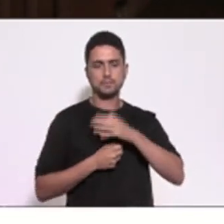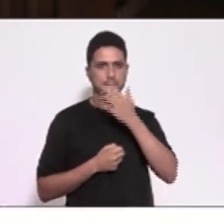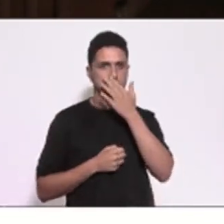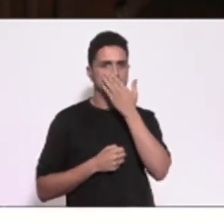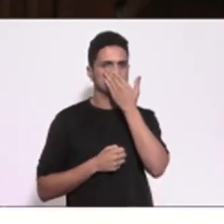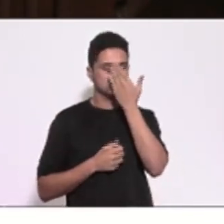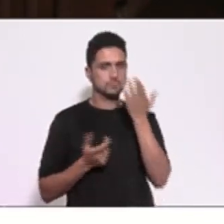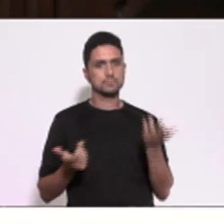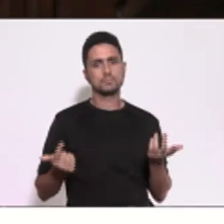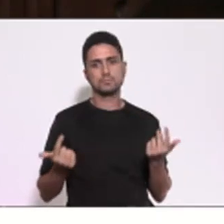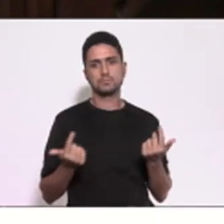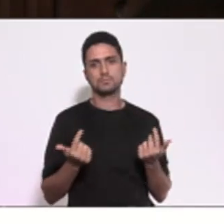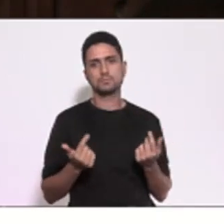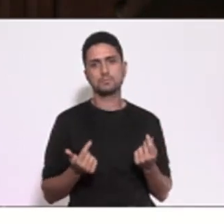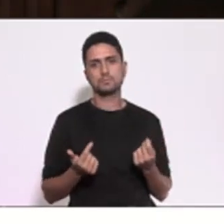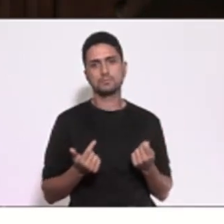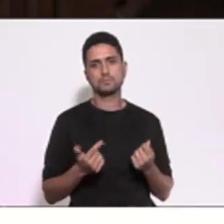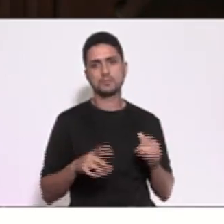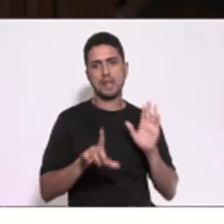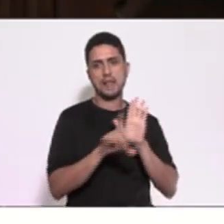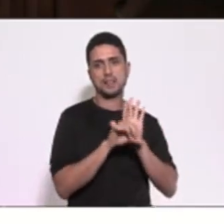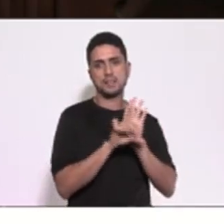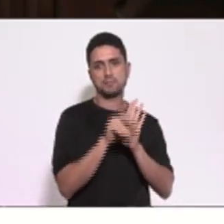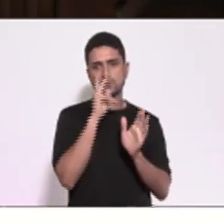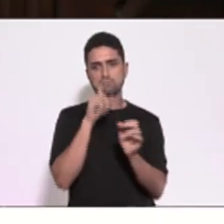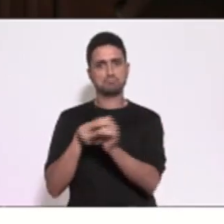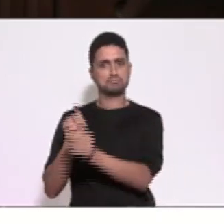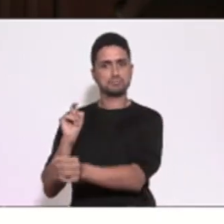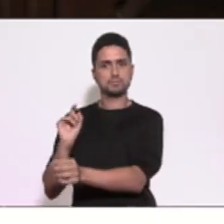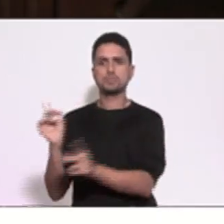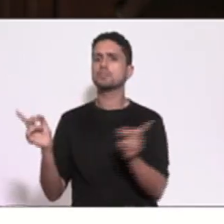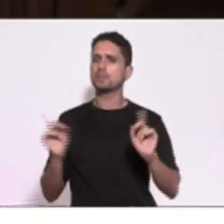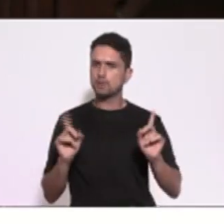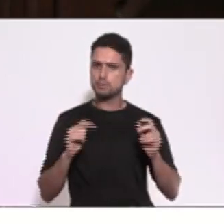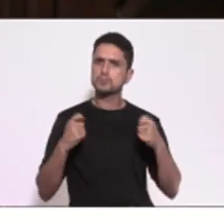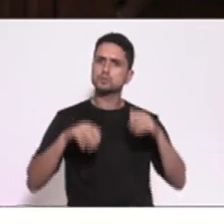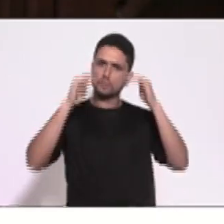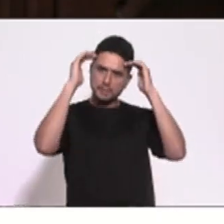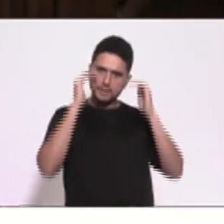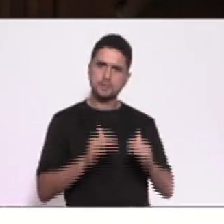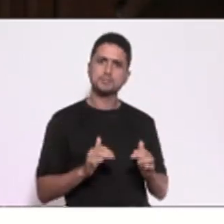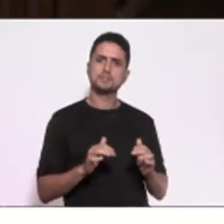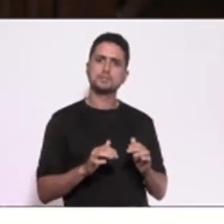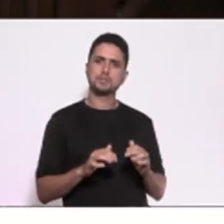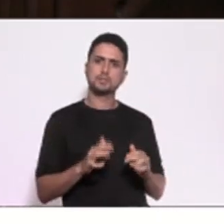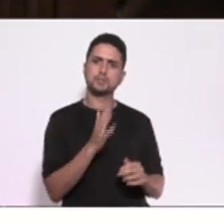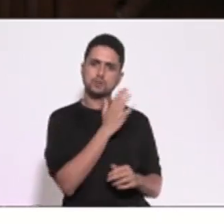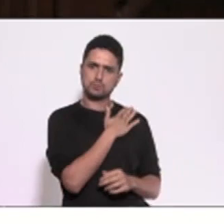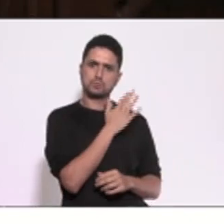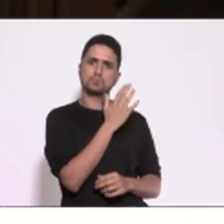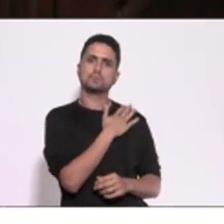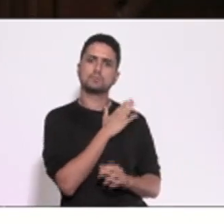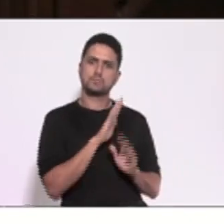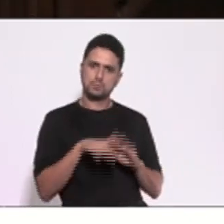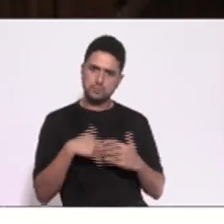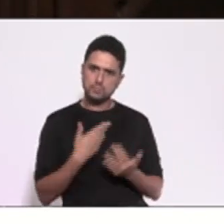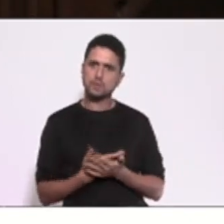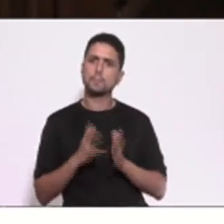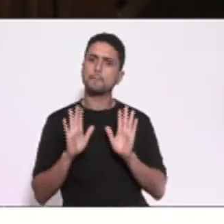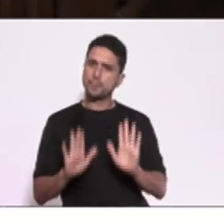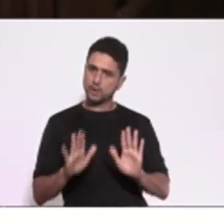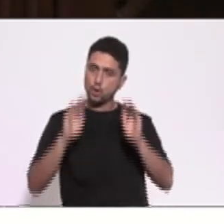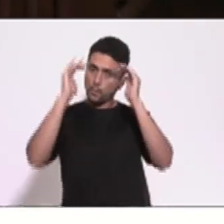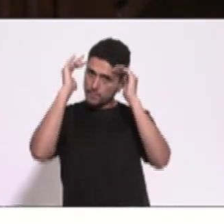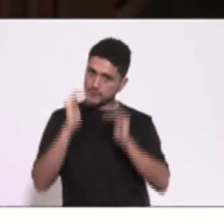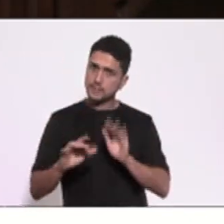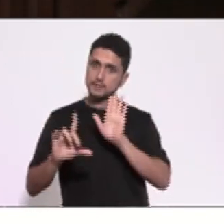não fossem alcançados pela legislação educacional brasileira, não. Embora colégios militares tenham que observar o que dispõe a legislação educacional, que é